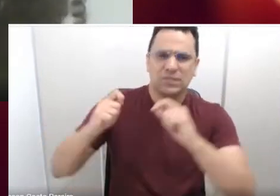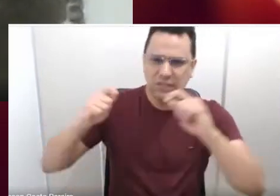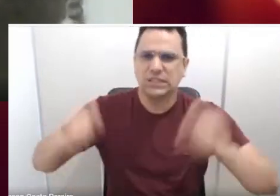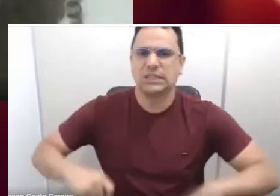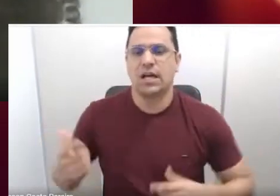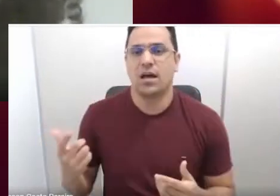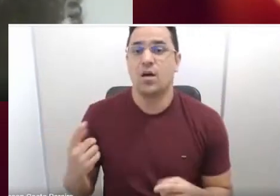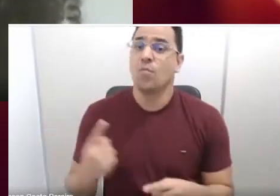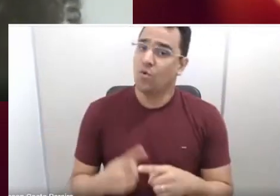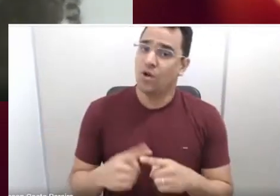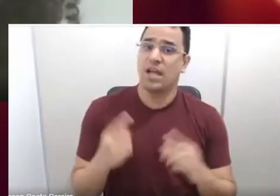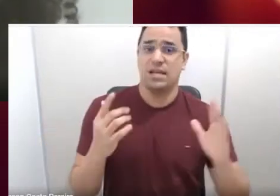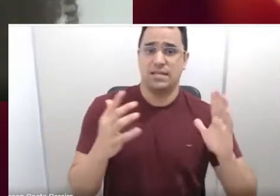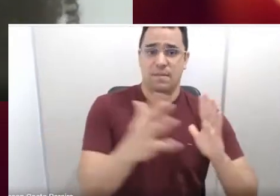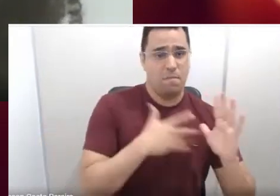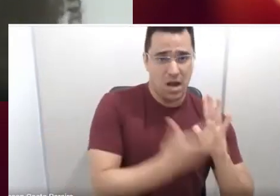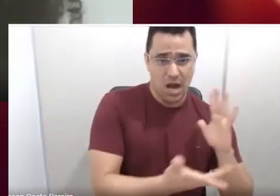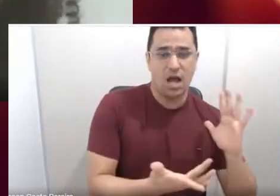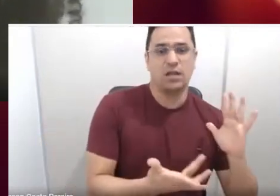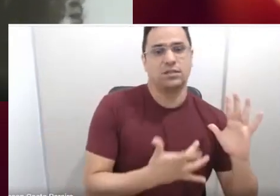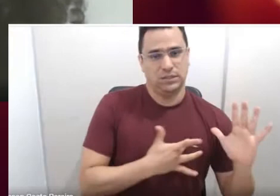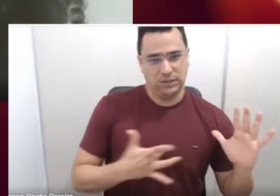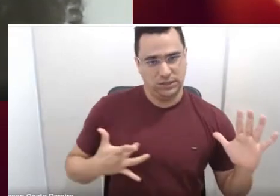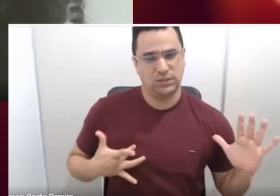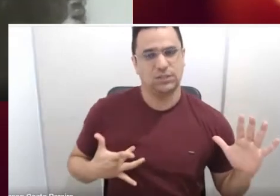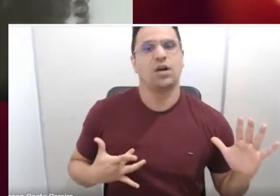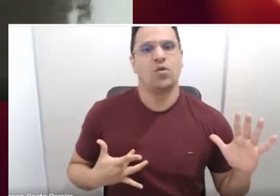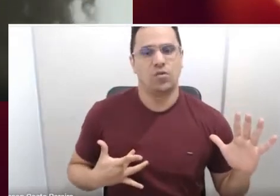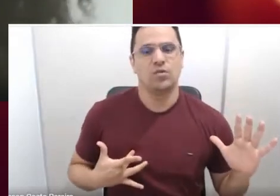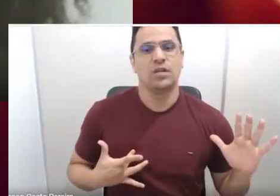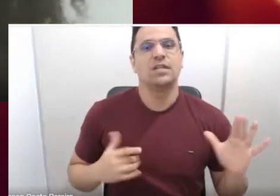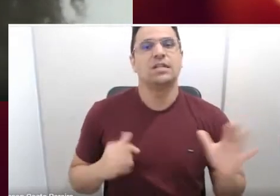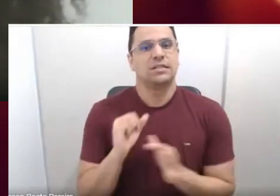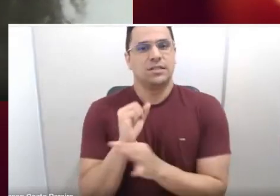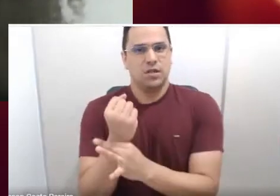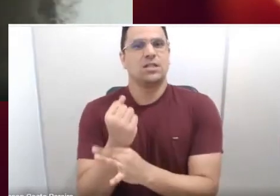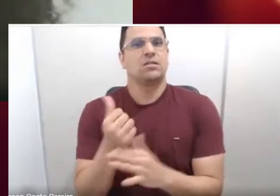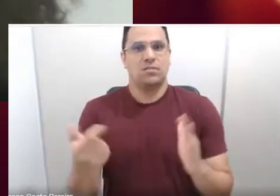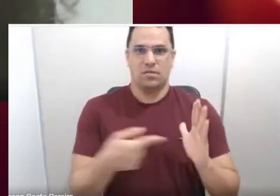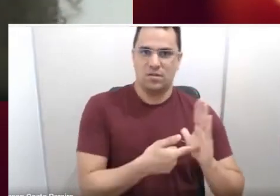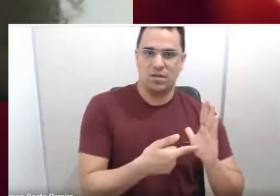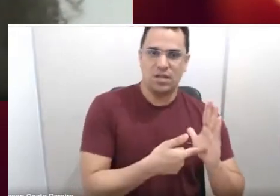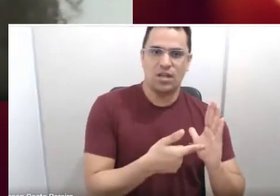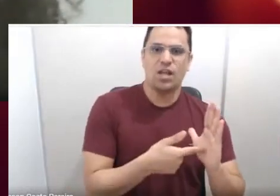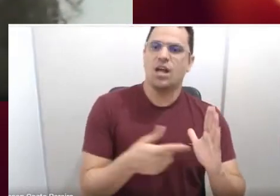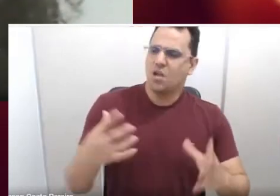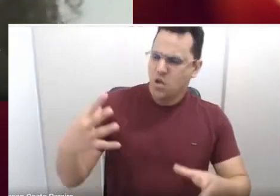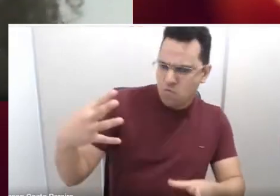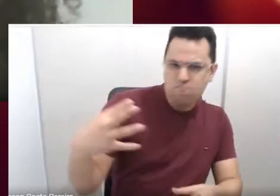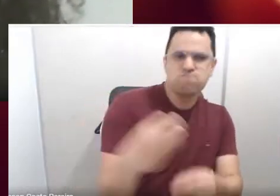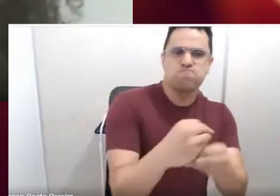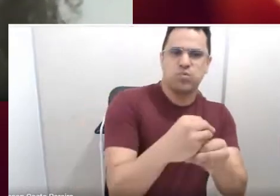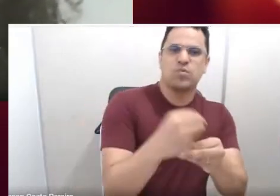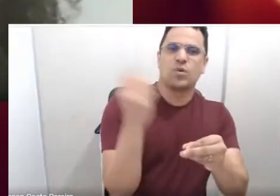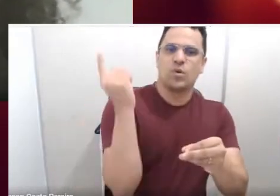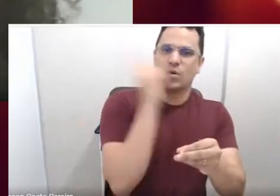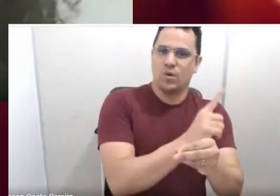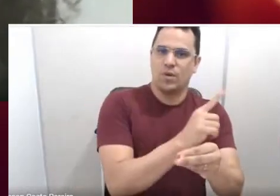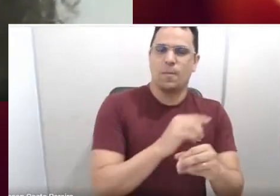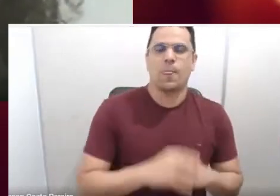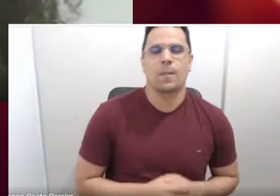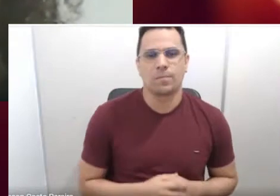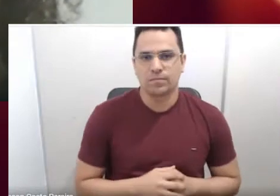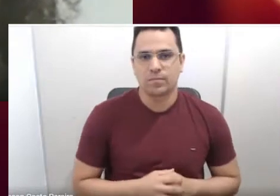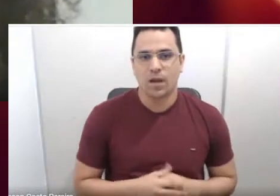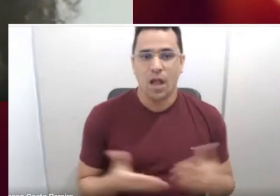construir um plano de biossegurança que dê conta dessa realidade, né? Então, acho que isso foi muito interessante. Agora, eu queria saber, para a